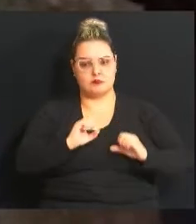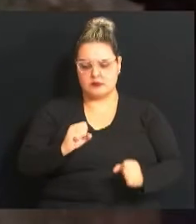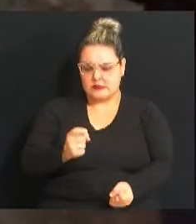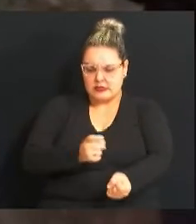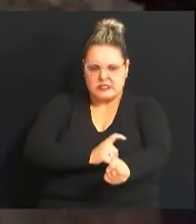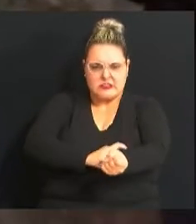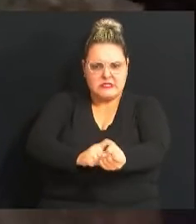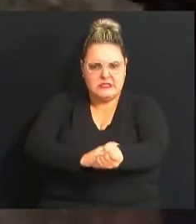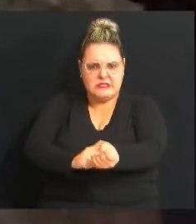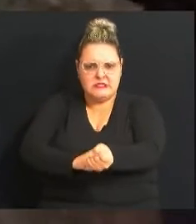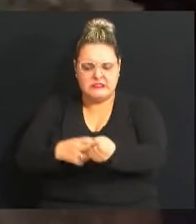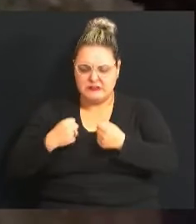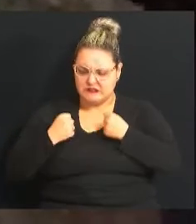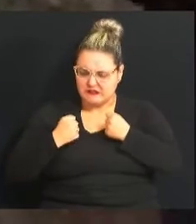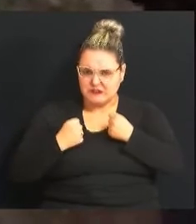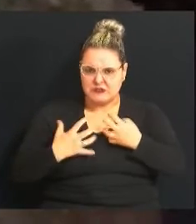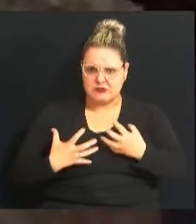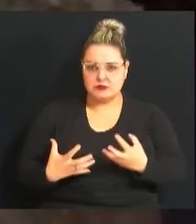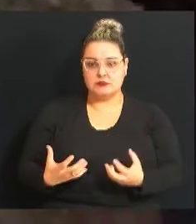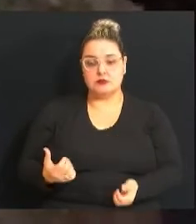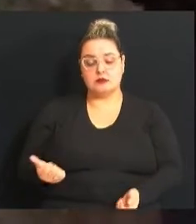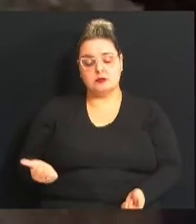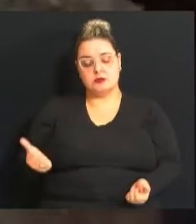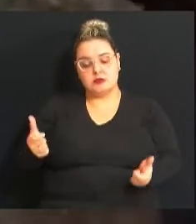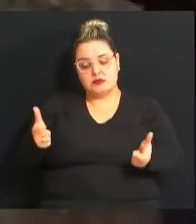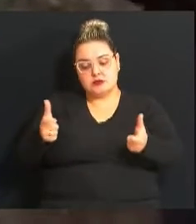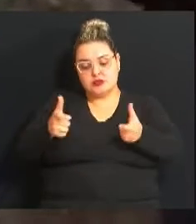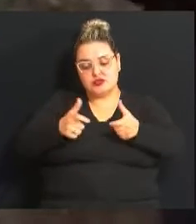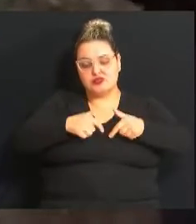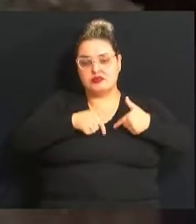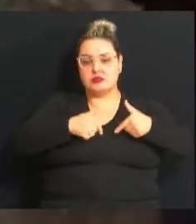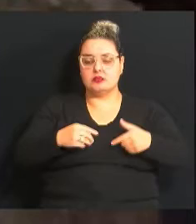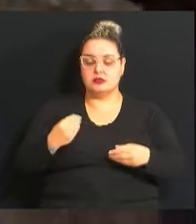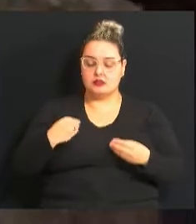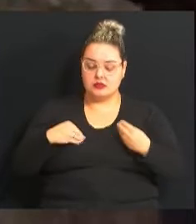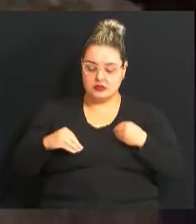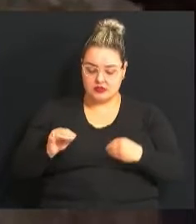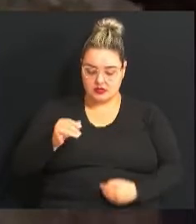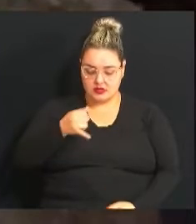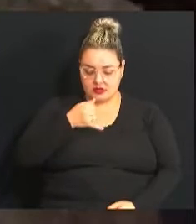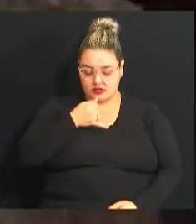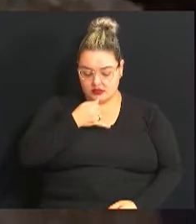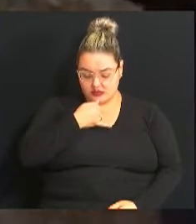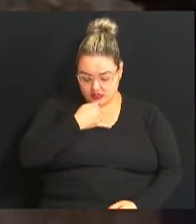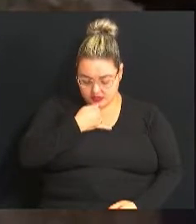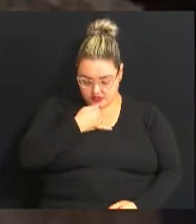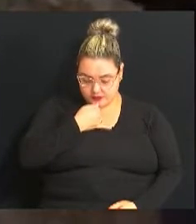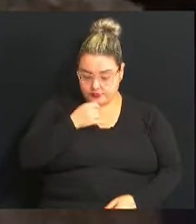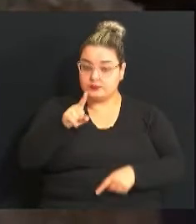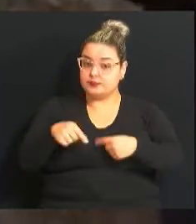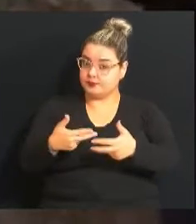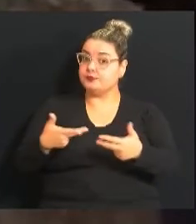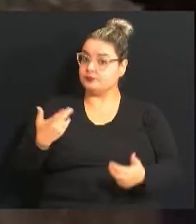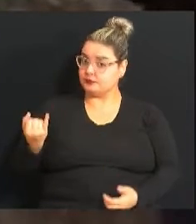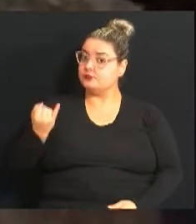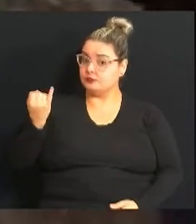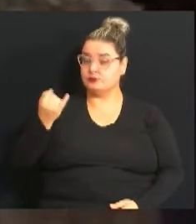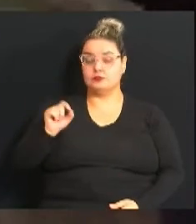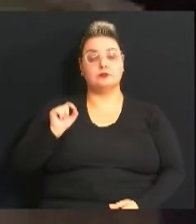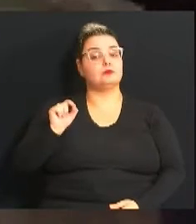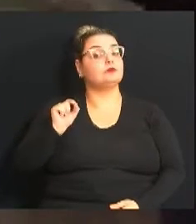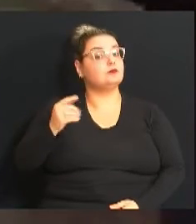diminui o seu trabalho na depressão, na tristeza. Outra questão muito importante foi